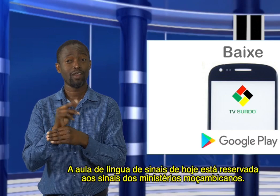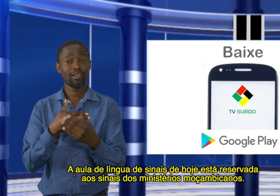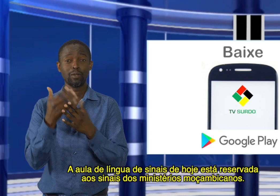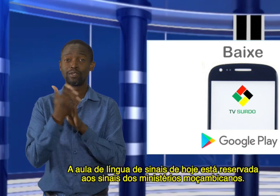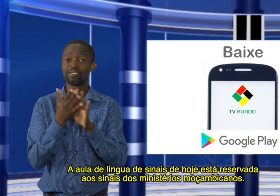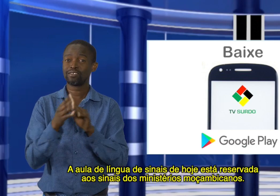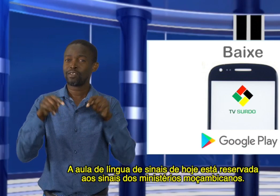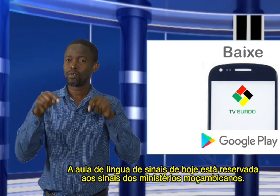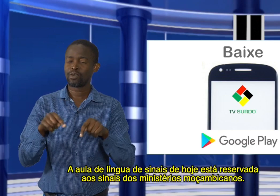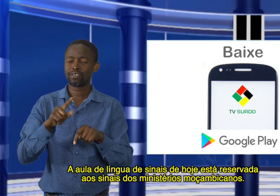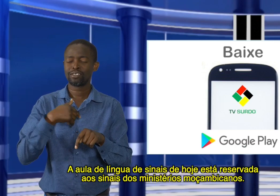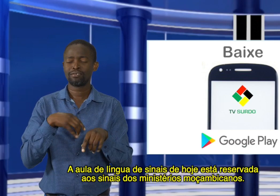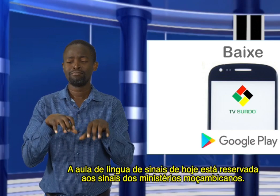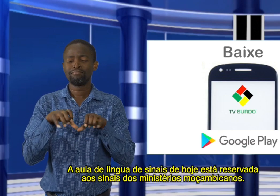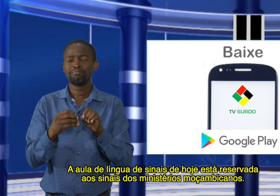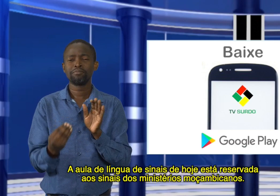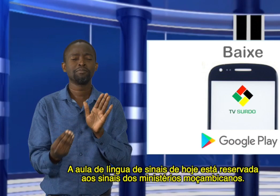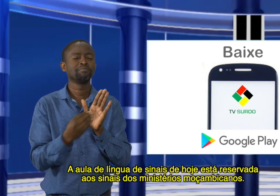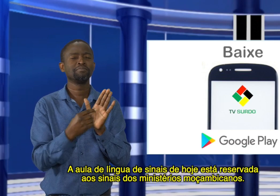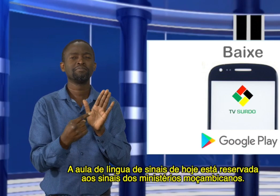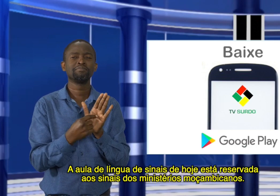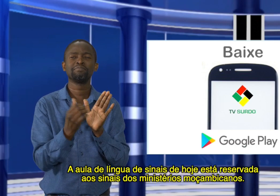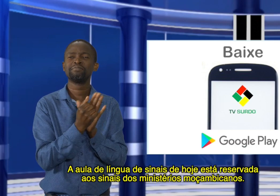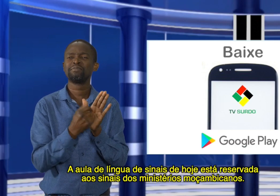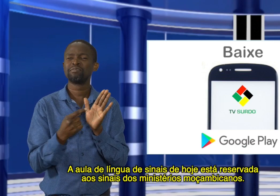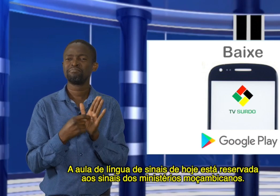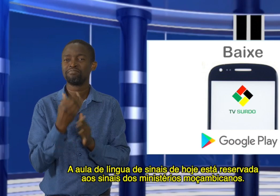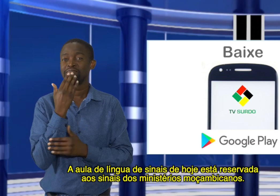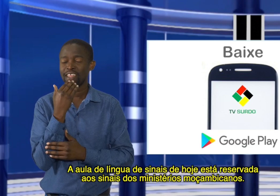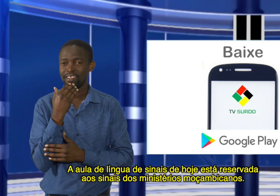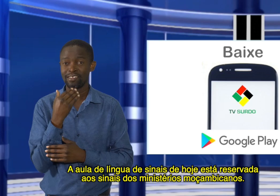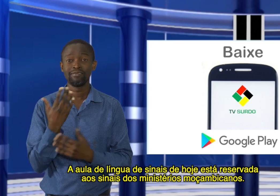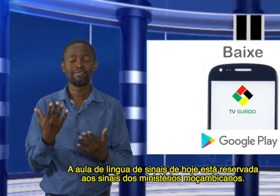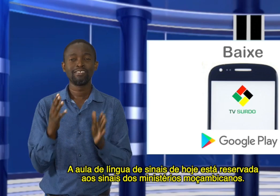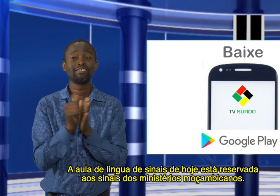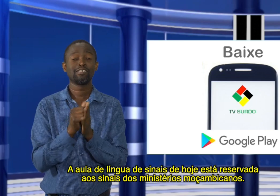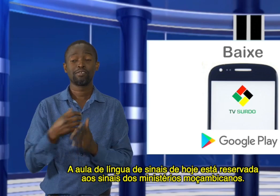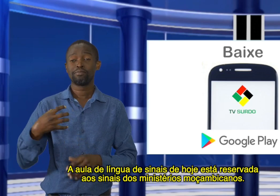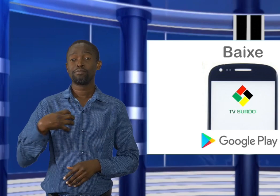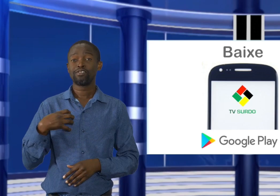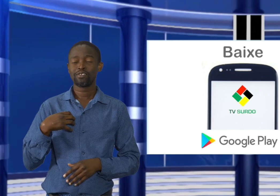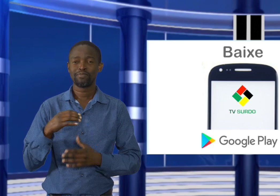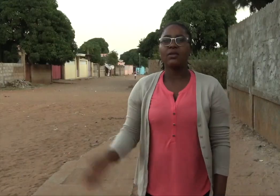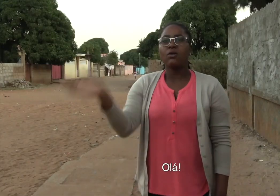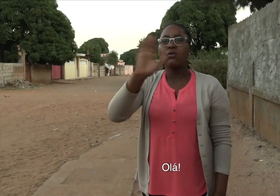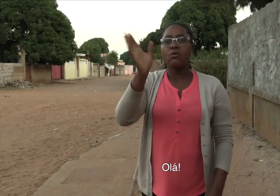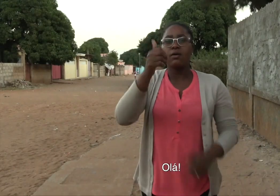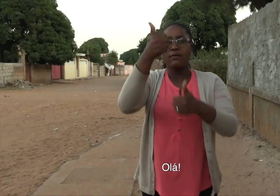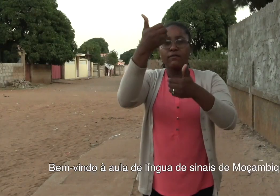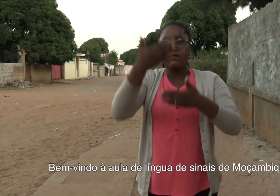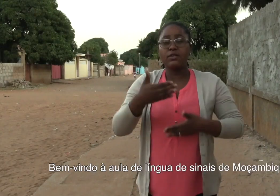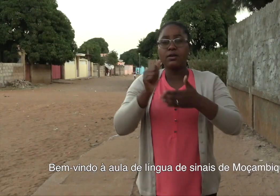A aula de língua de sinais de hoje está reservada aos sinais dos Ministérios Moçambicanos. Olá!